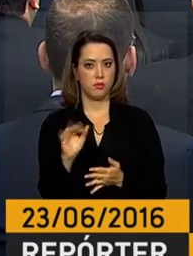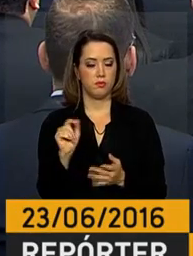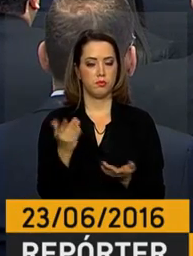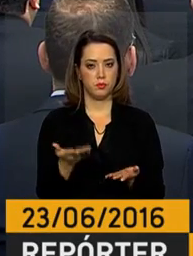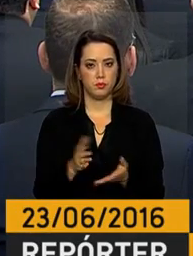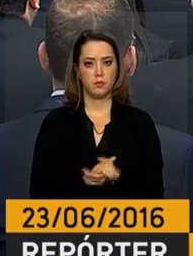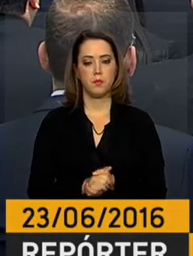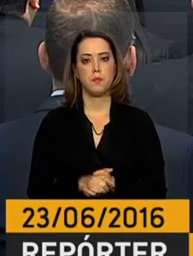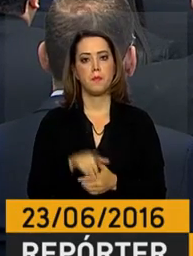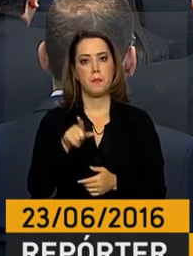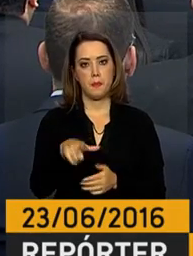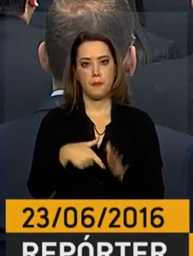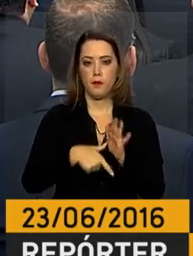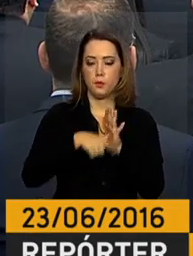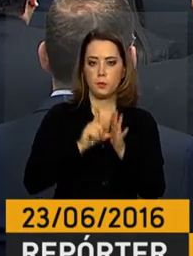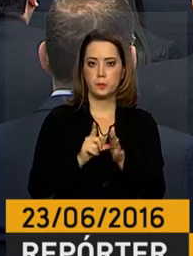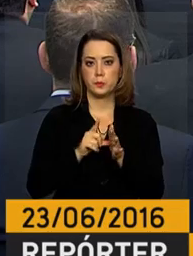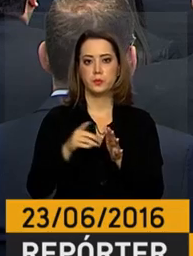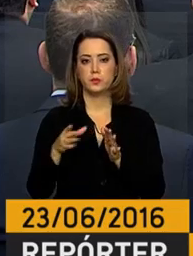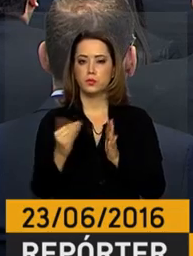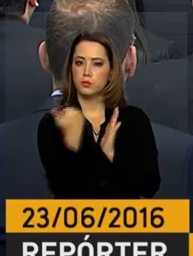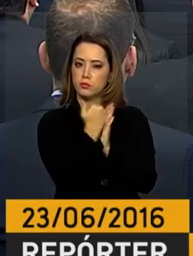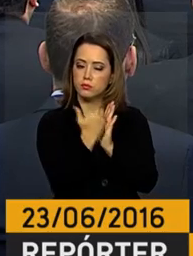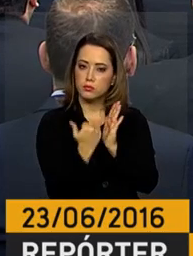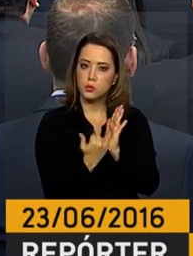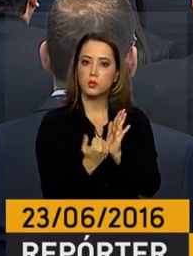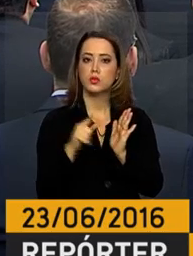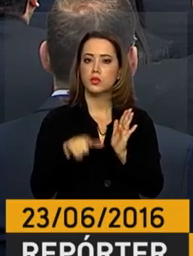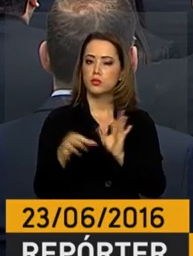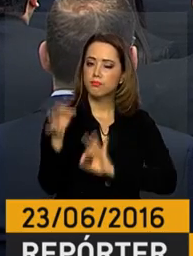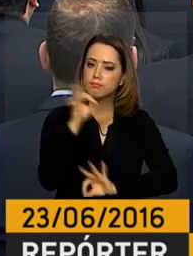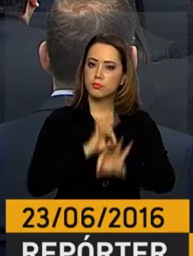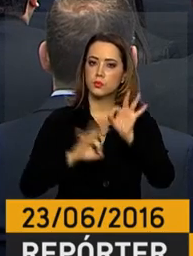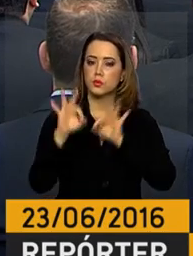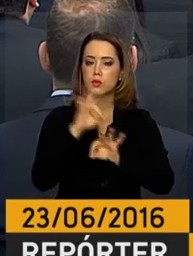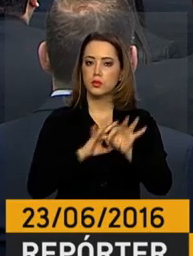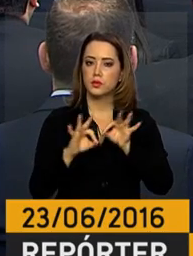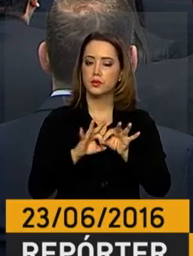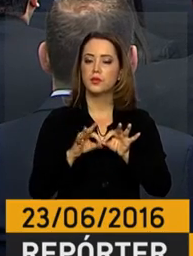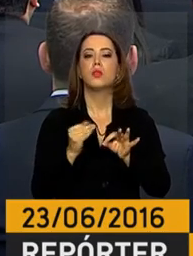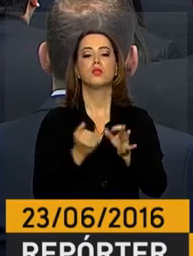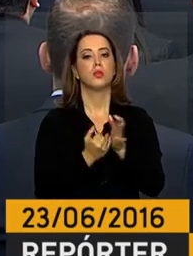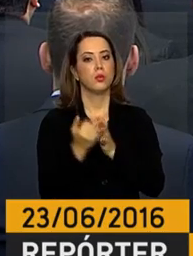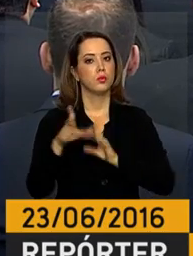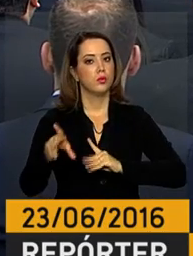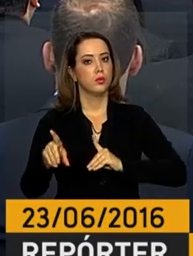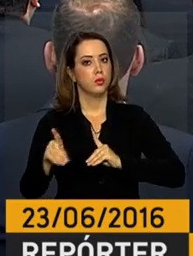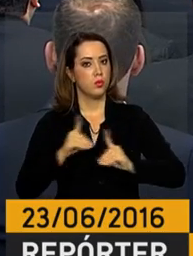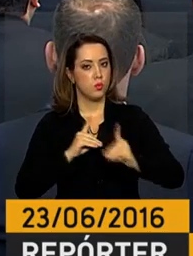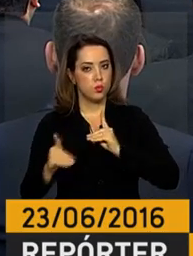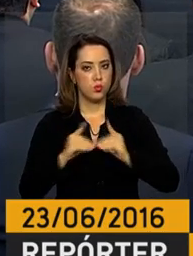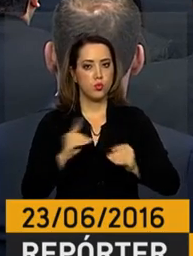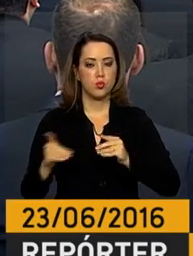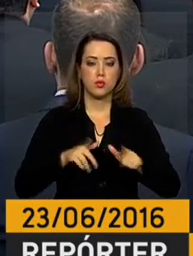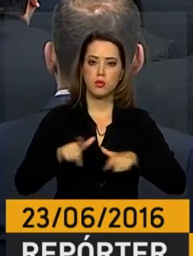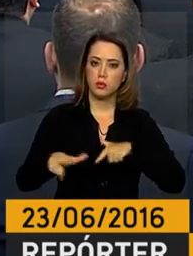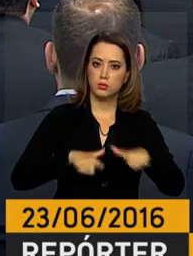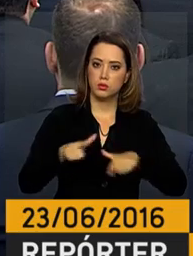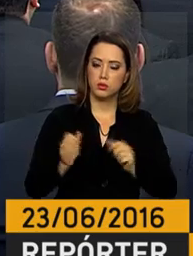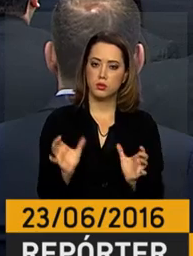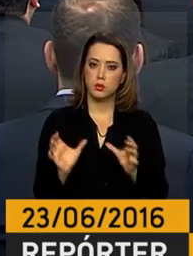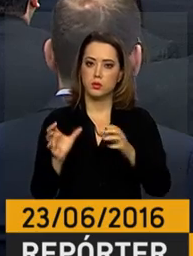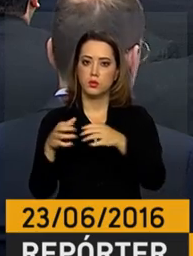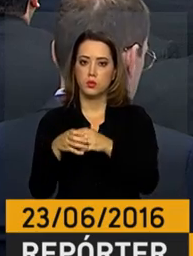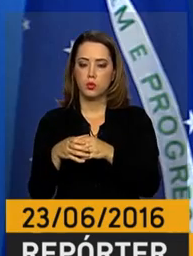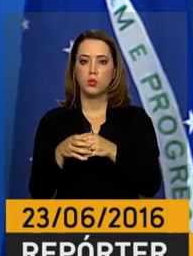o anti projeto Foi elaborado a partir de discussões desenvolvidas pelo grupo dos representantes do Poder